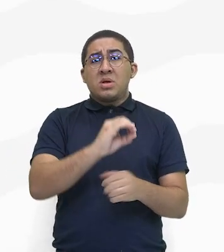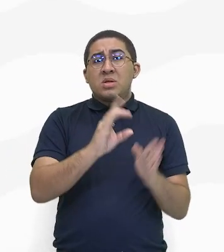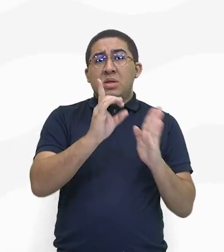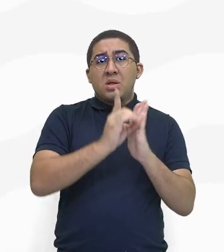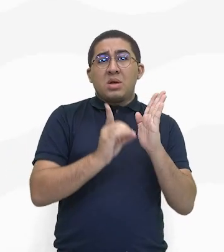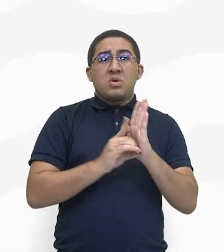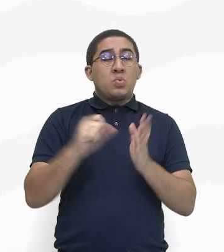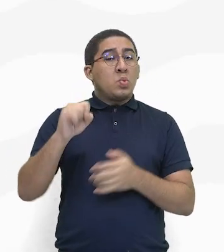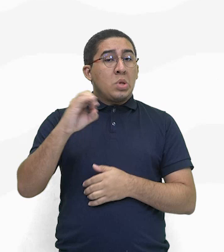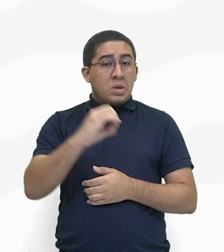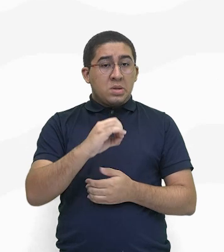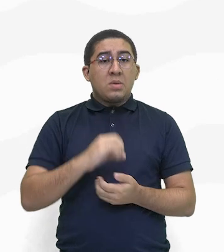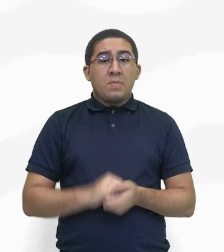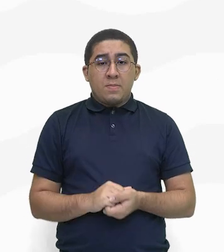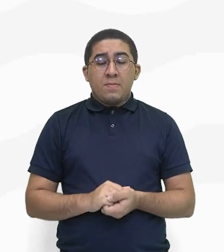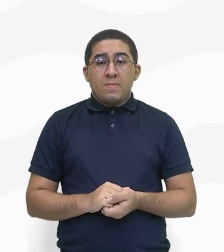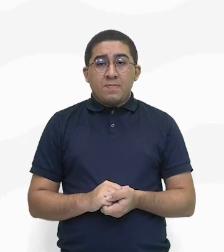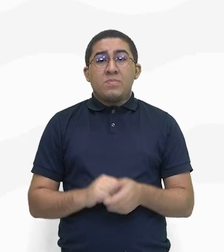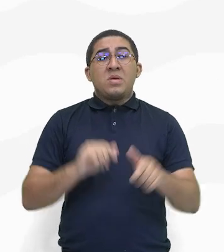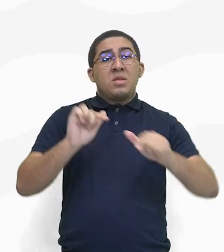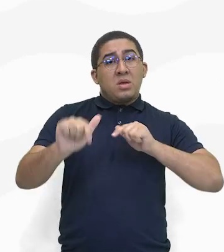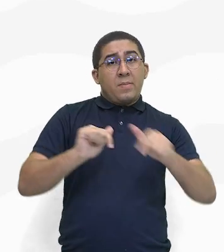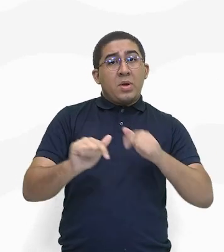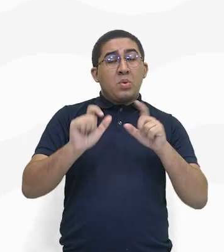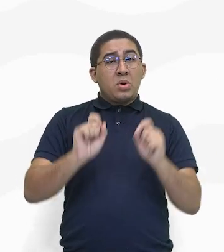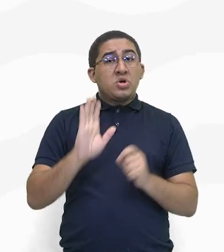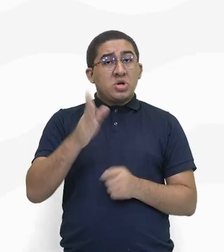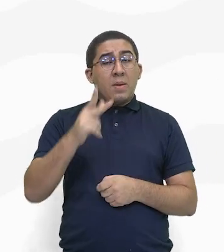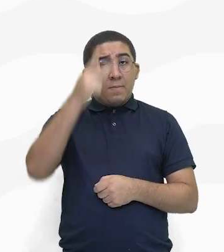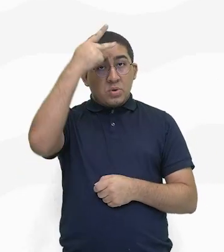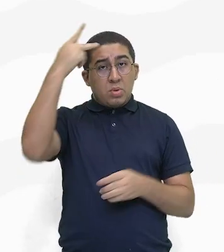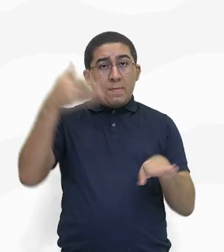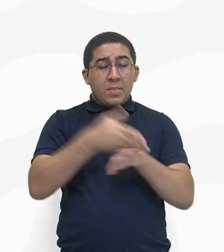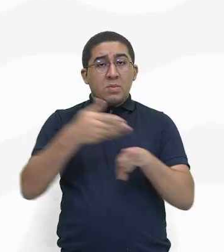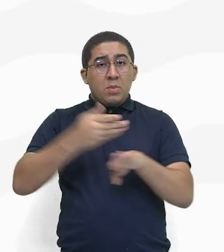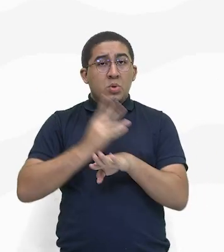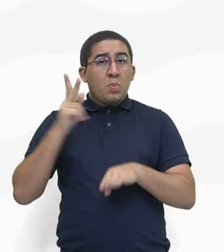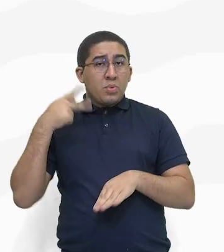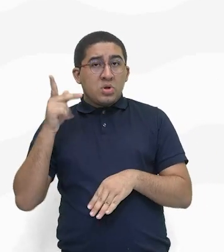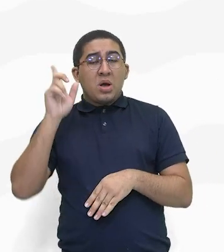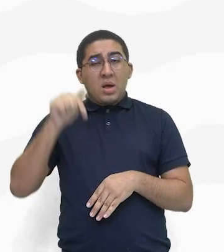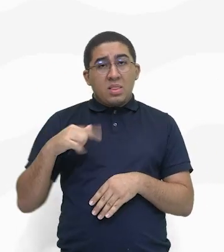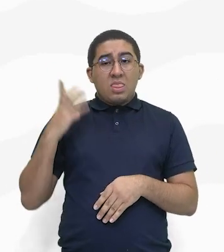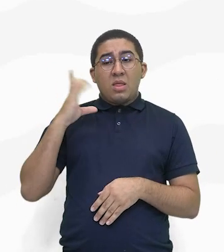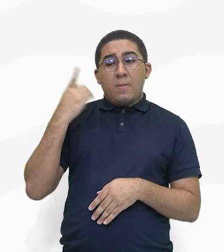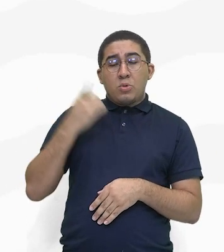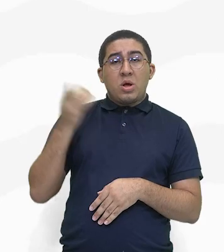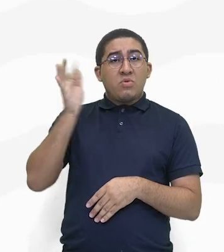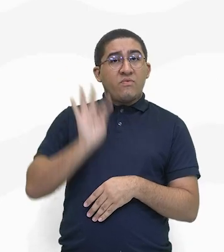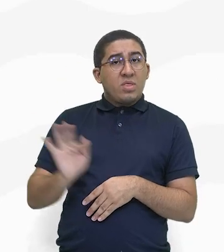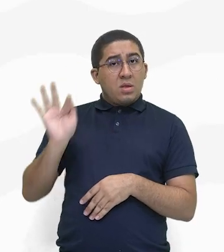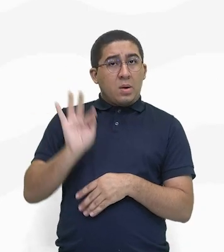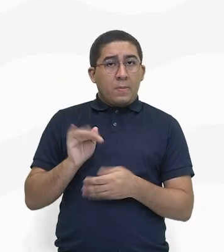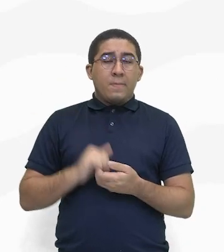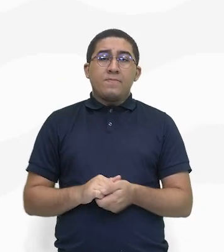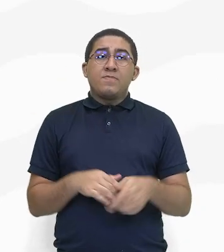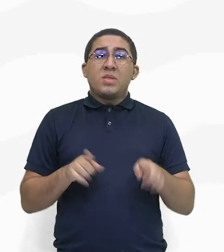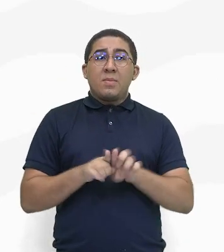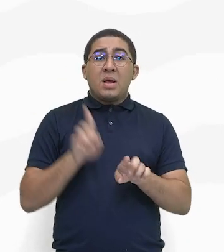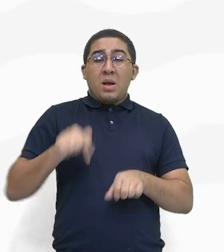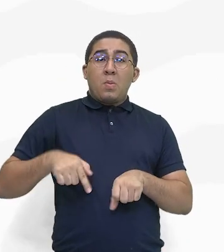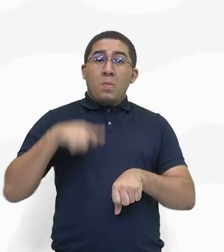década de 80, né? Ele era trabalhando como parlamentar, né? Exato, deputado federal. Isso. Olha só que interessante. Foi um momento